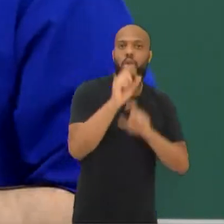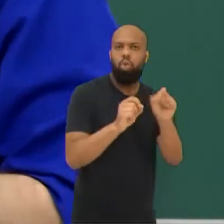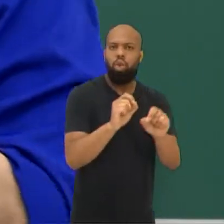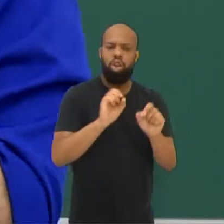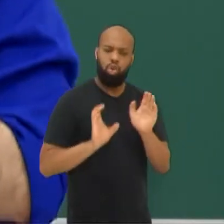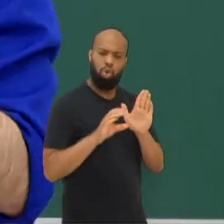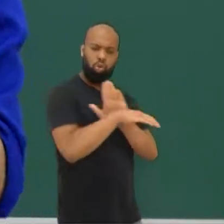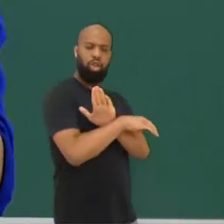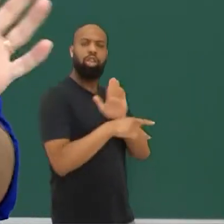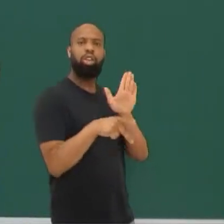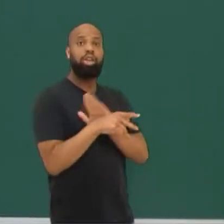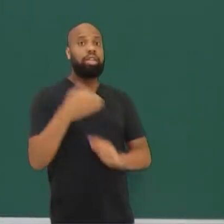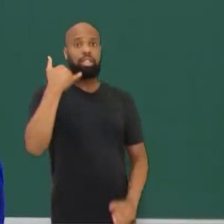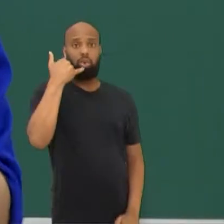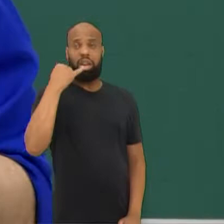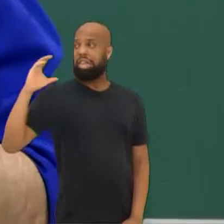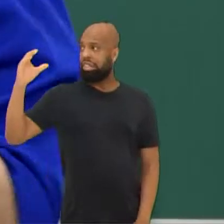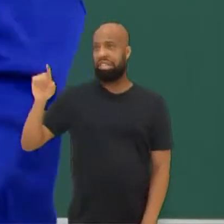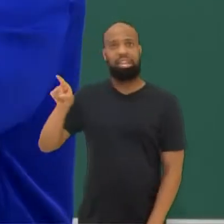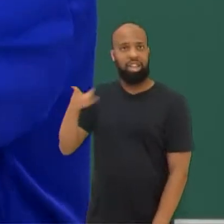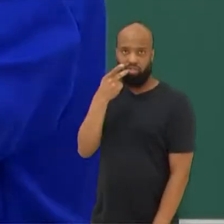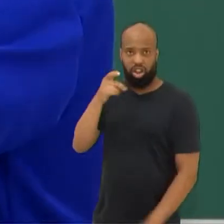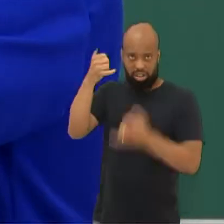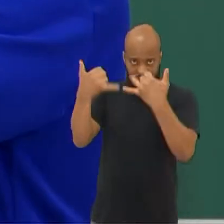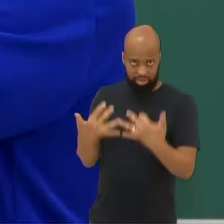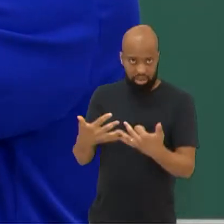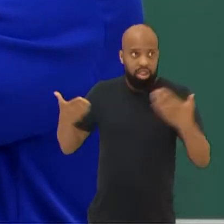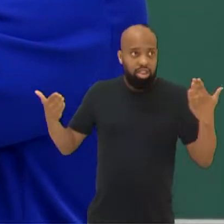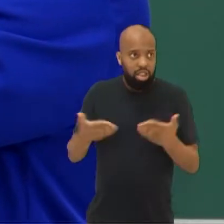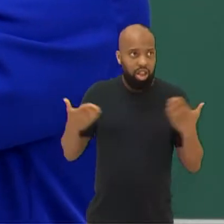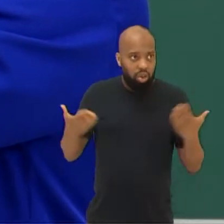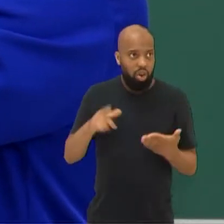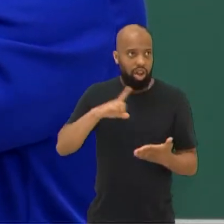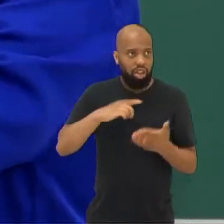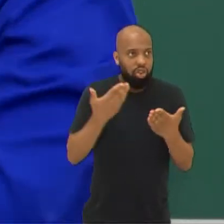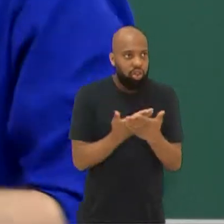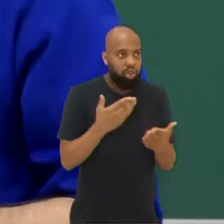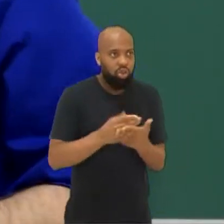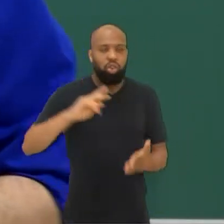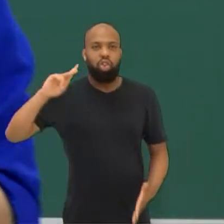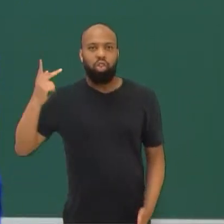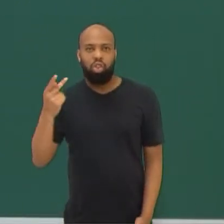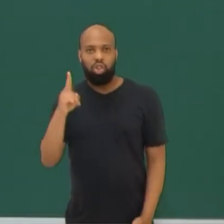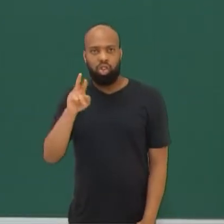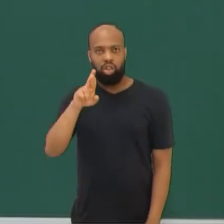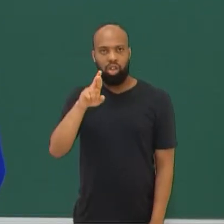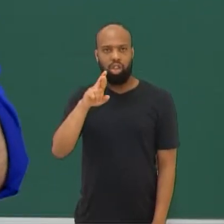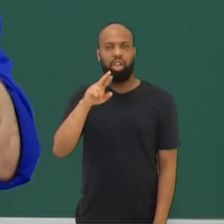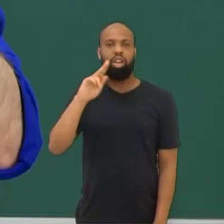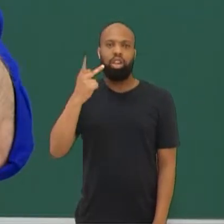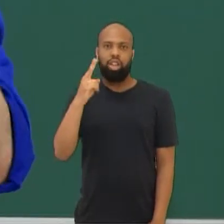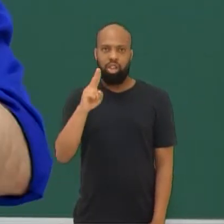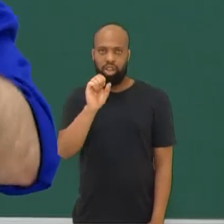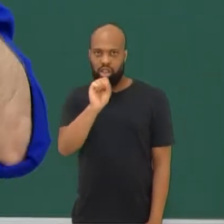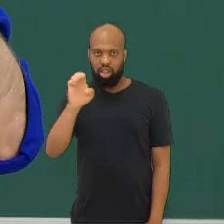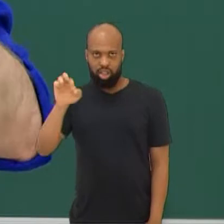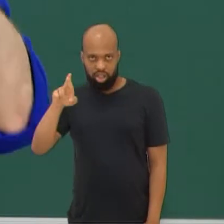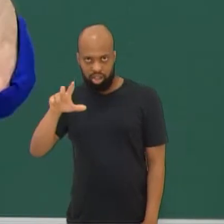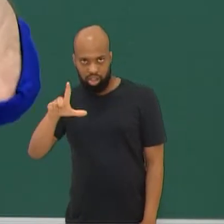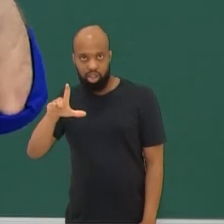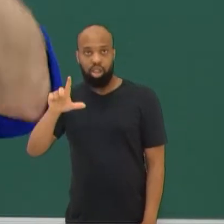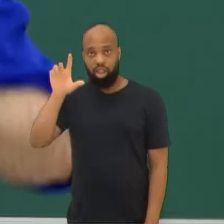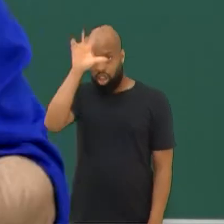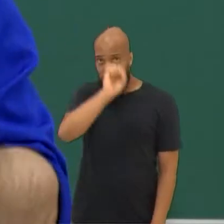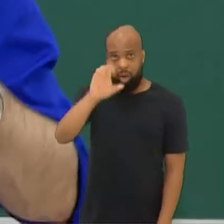define, né, o celular é a ciência. E esse carinha que a gente está estudando hoje aqui, o Russell, ele vai dizer que, na verdade, nós aprendemos por meio